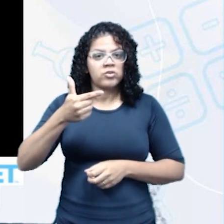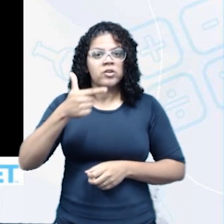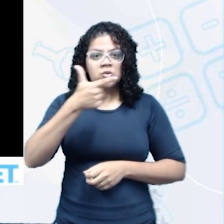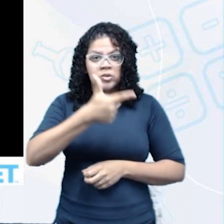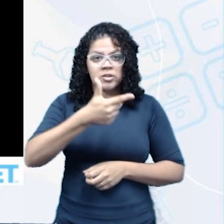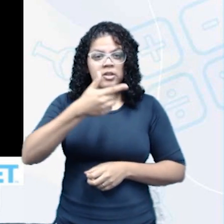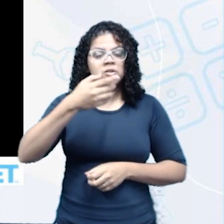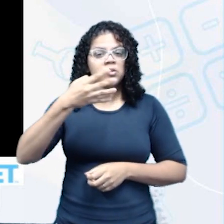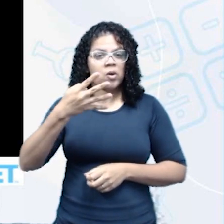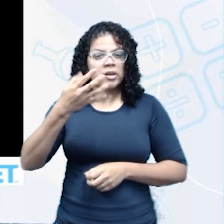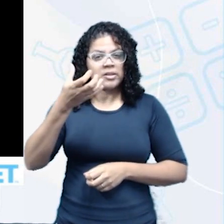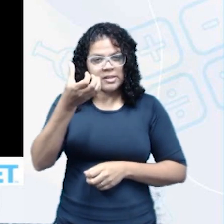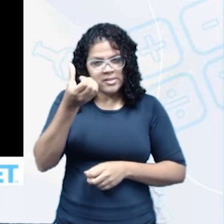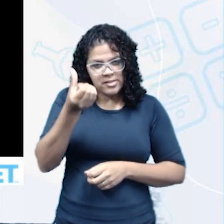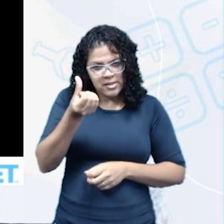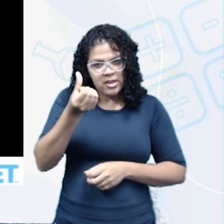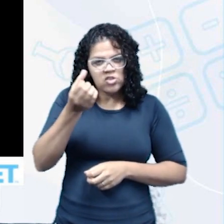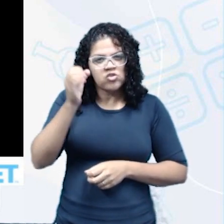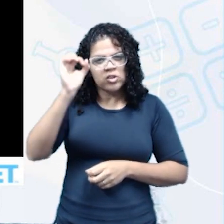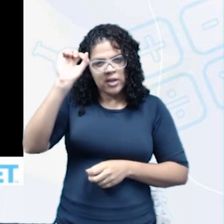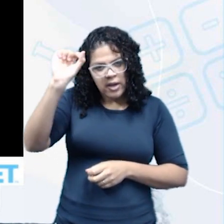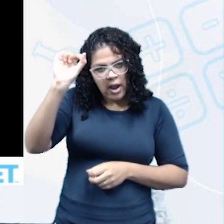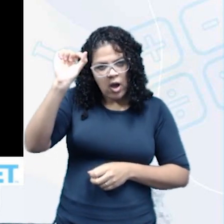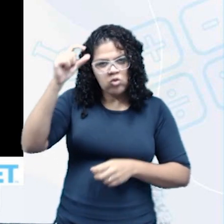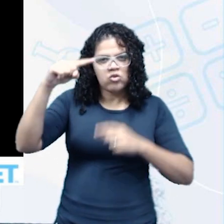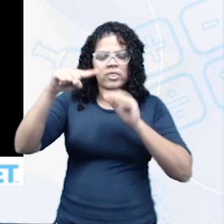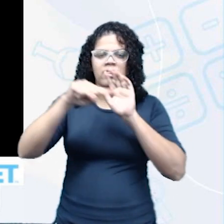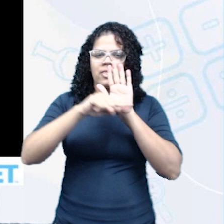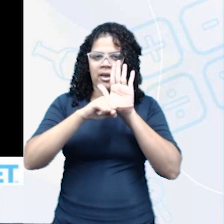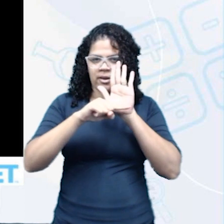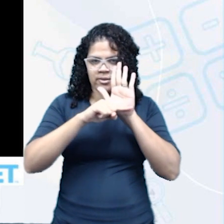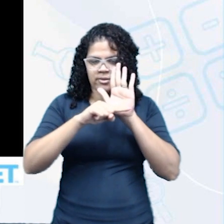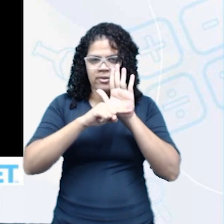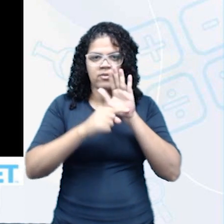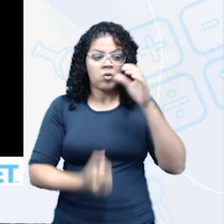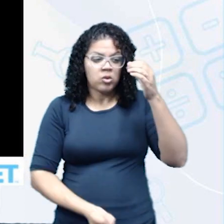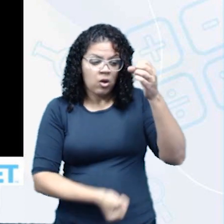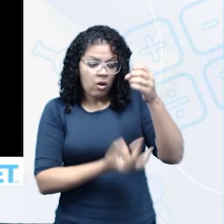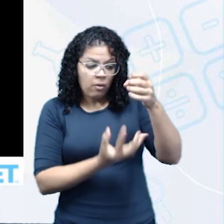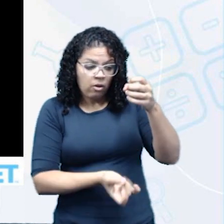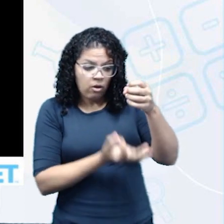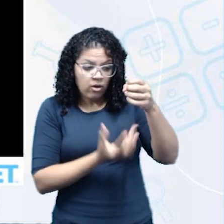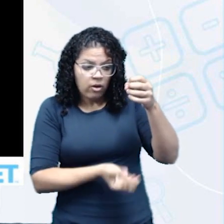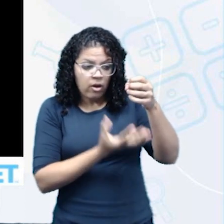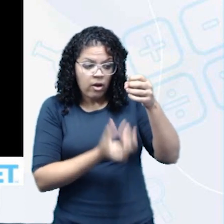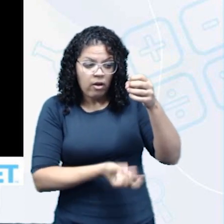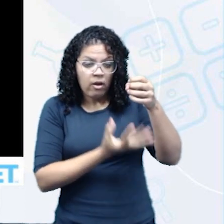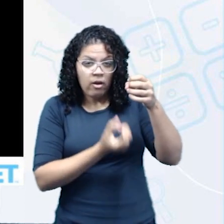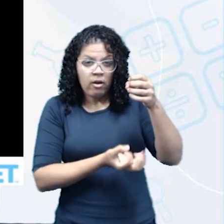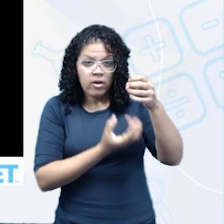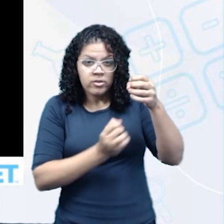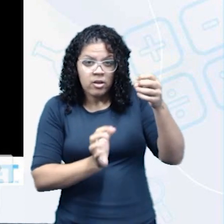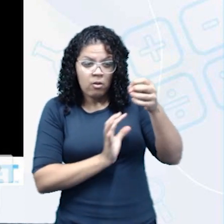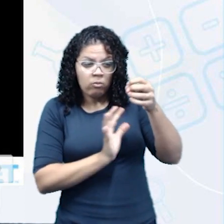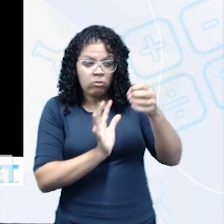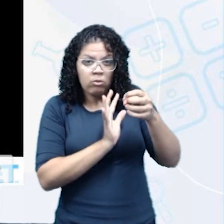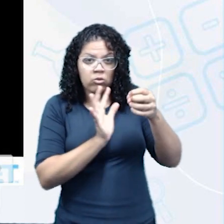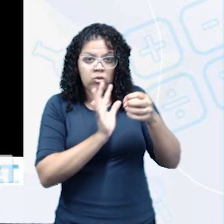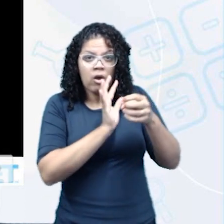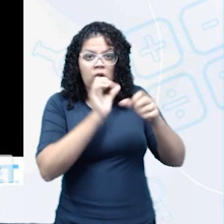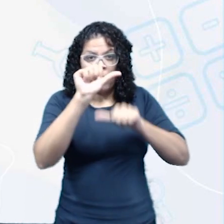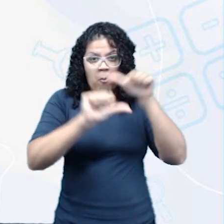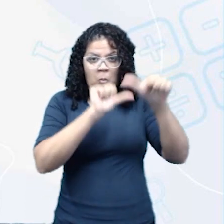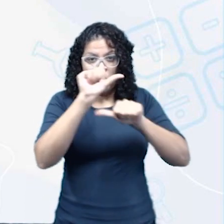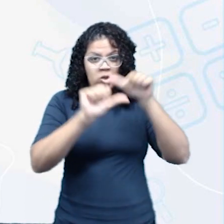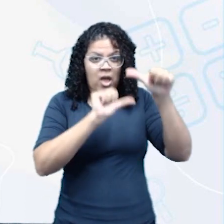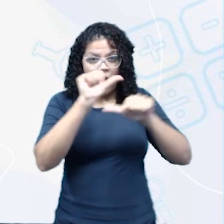graus negativos. Quando a gente aquece esse gás, ele vai começar a mudar de estado